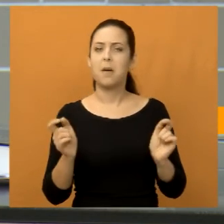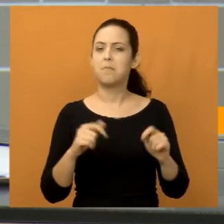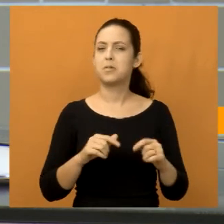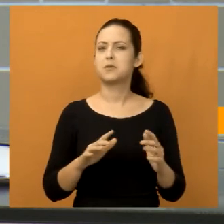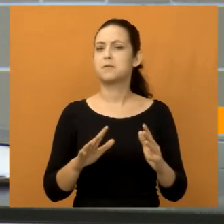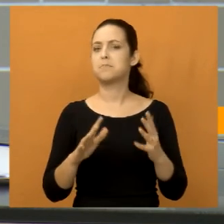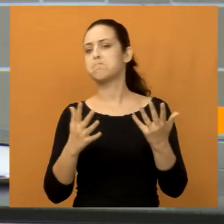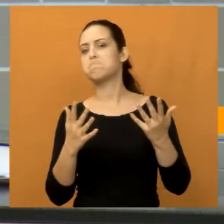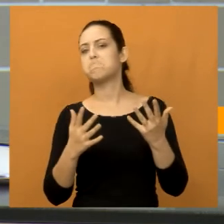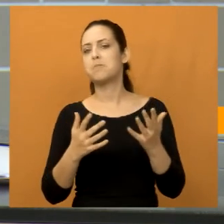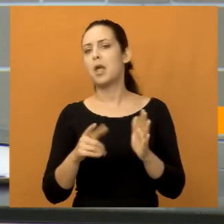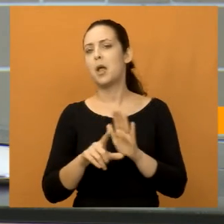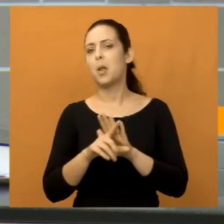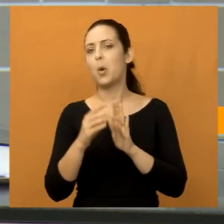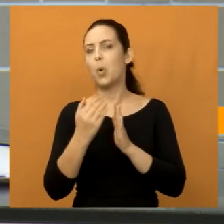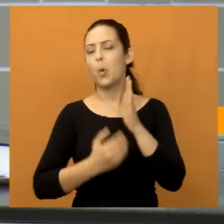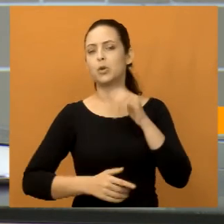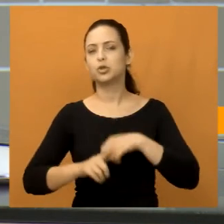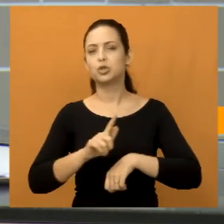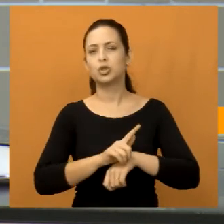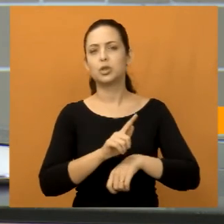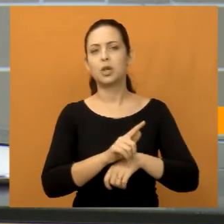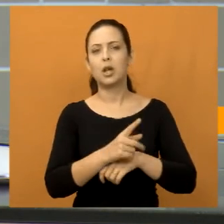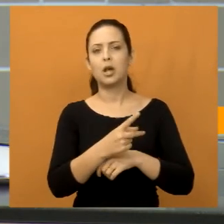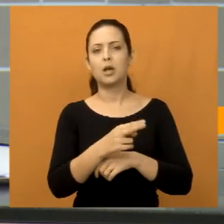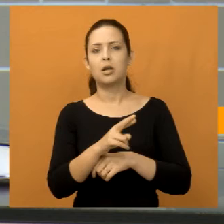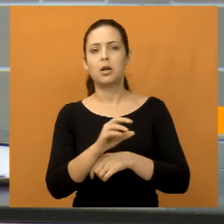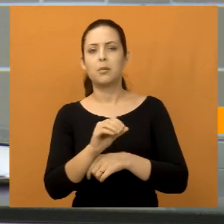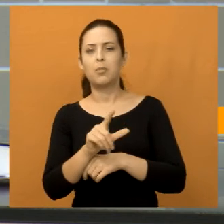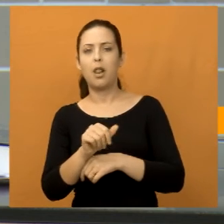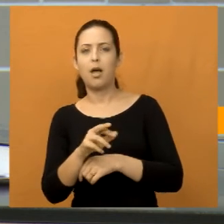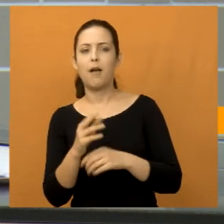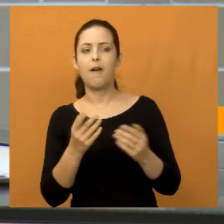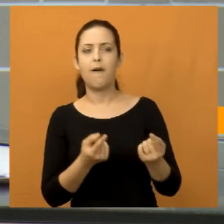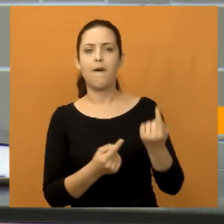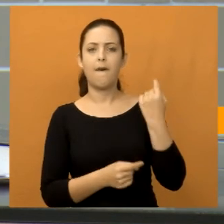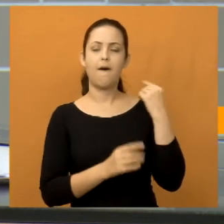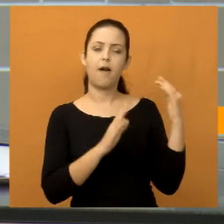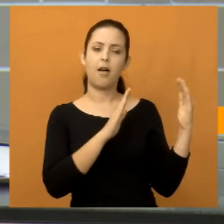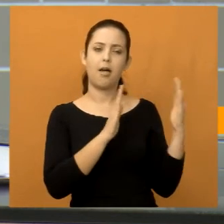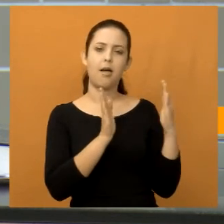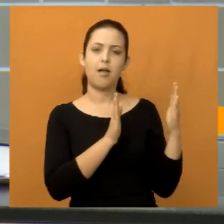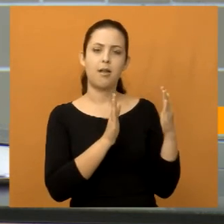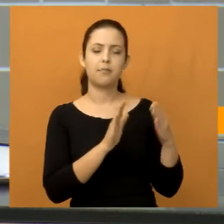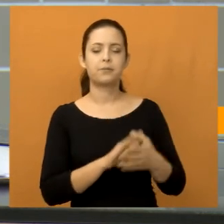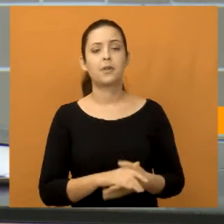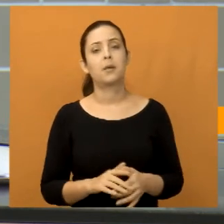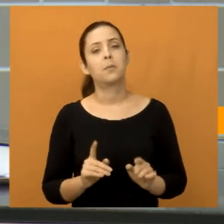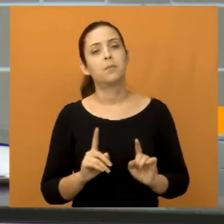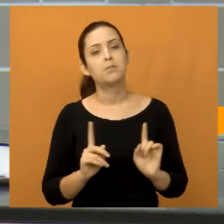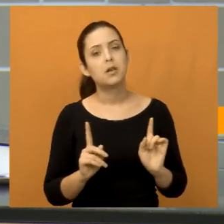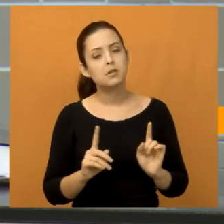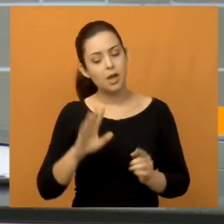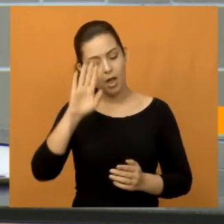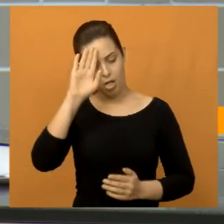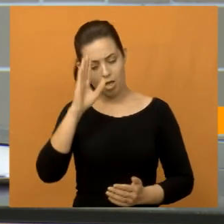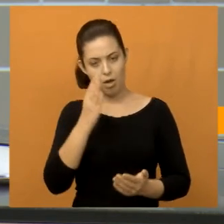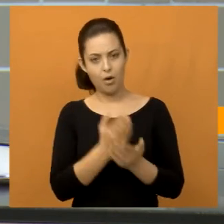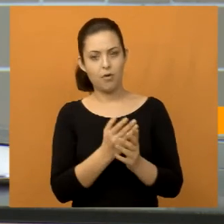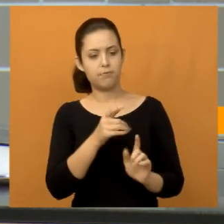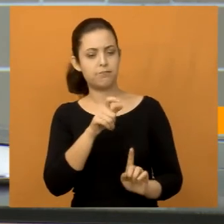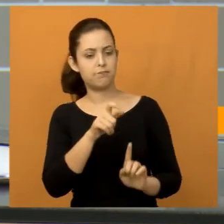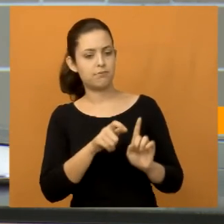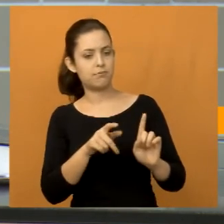possíveis irregularidades na gestão da Fundação Prolar à época dos fatos apurados, mas que tinha confiança no